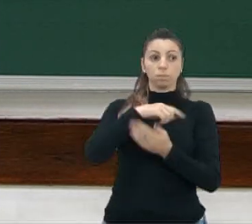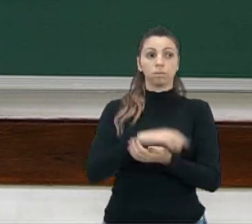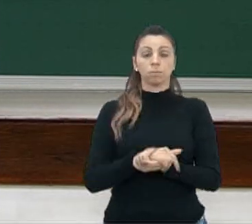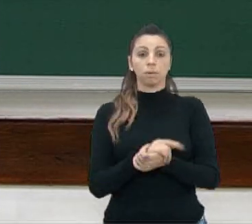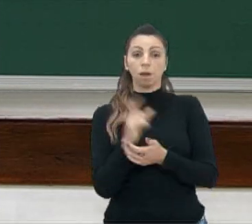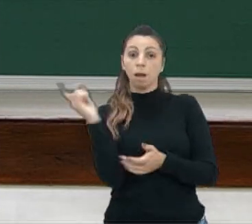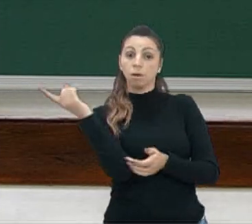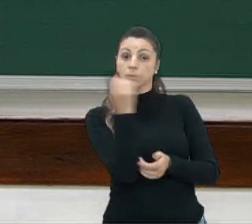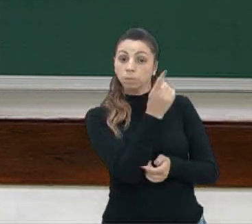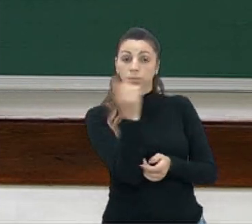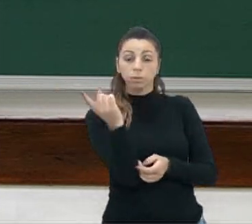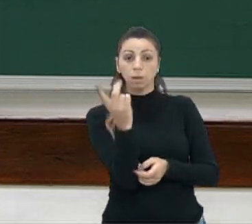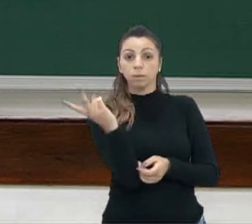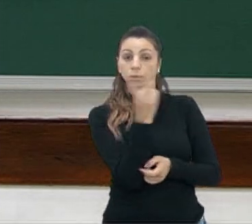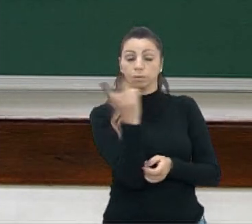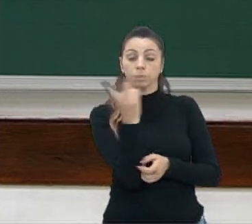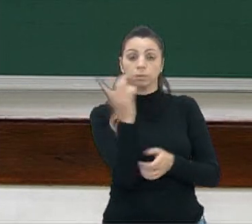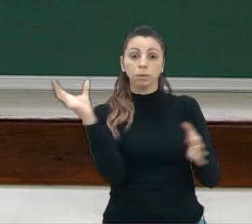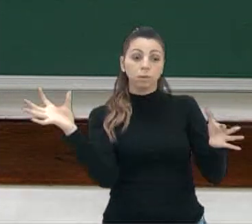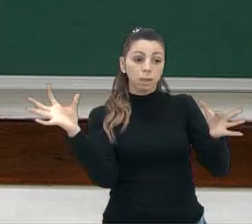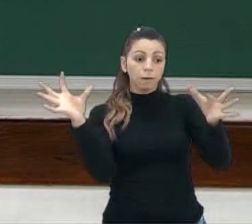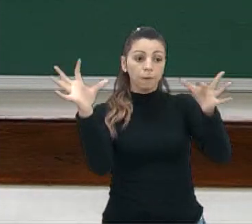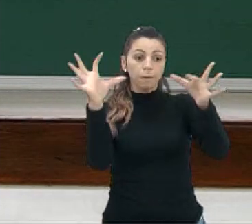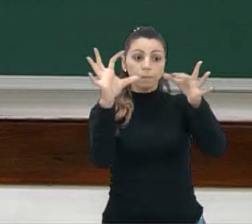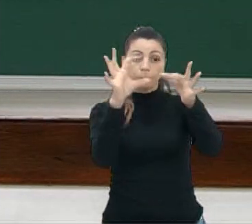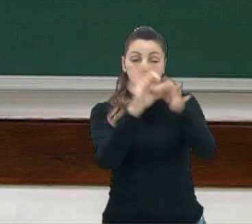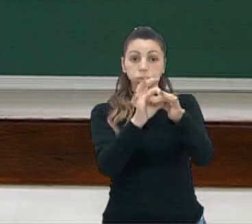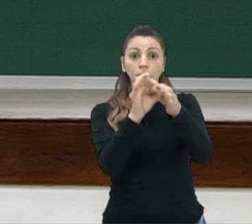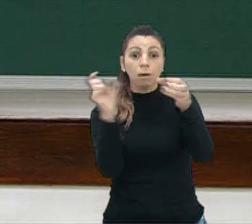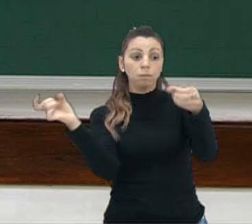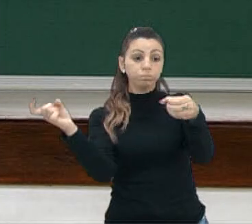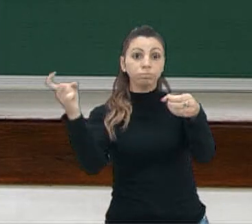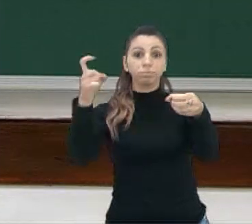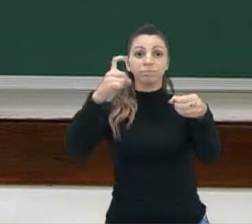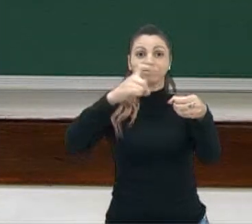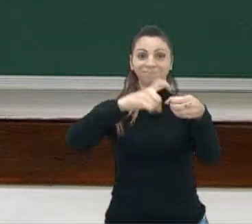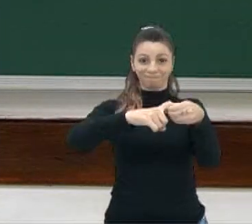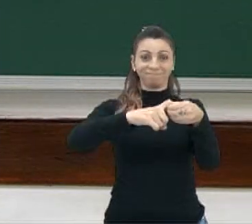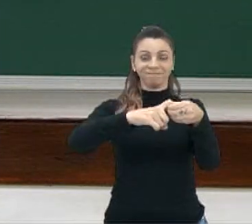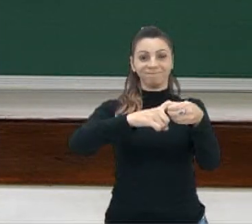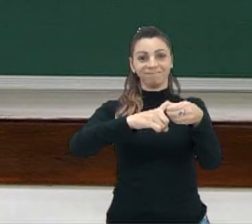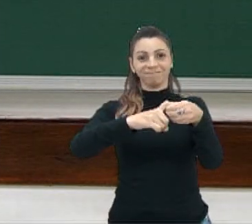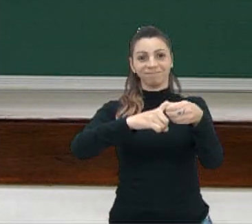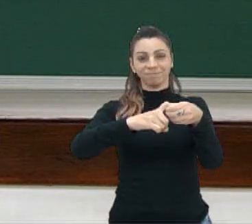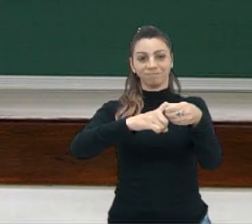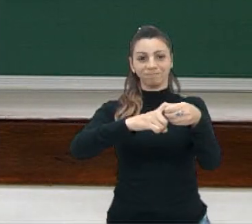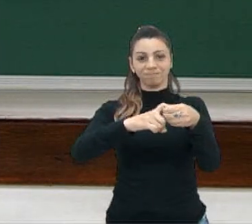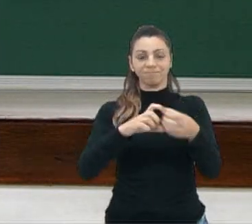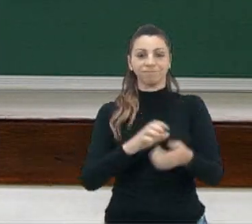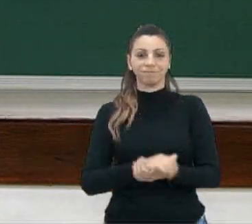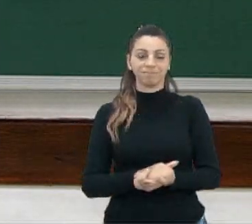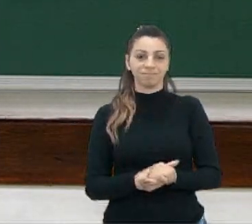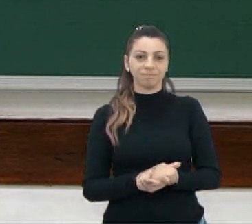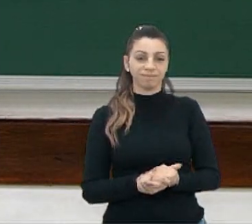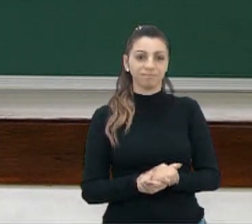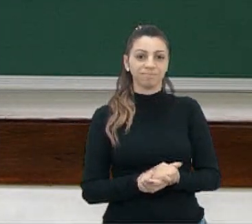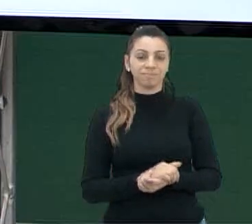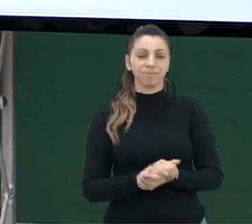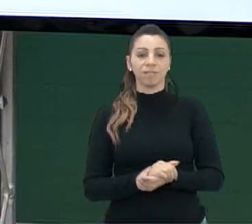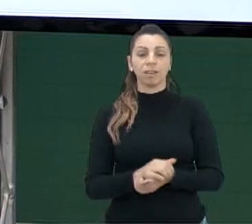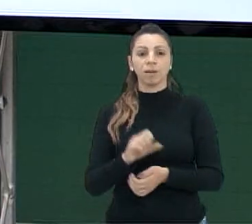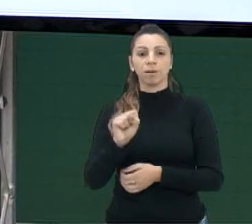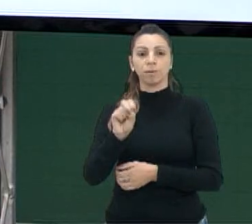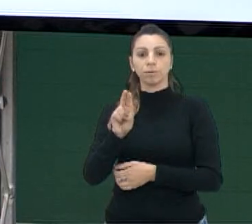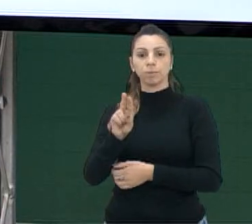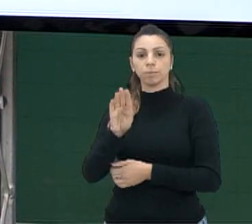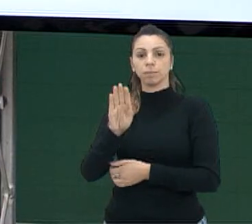estão ligadas a outra oração, como se fosse no lugar do que poderia ser um substantivo. E os substantivos